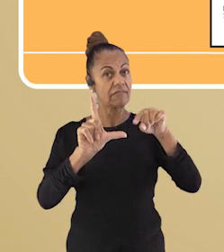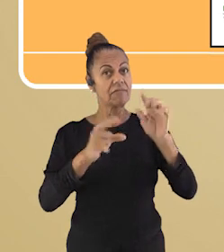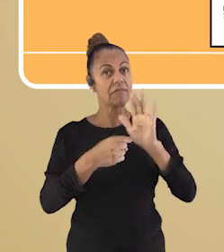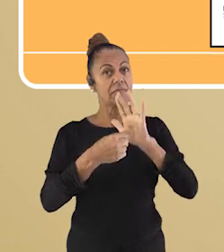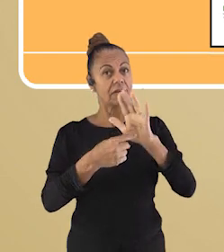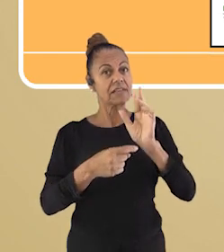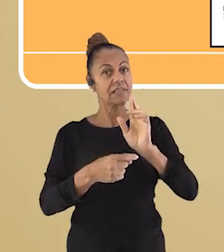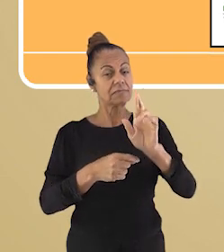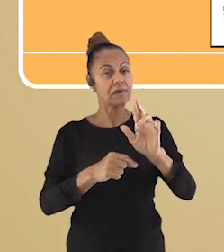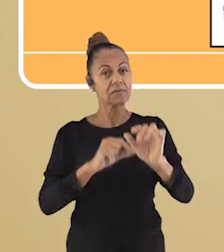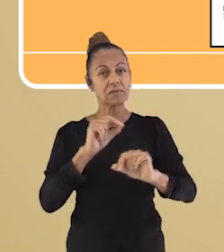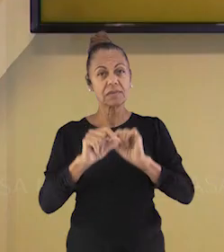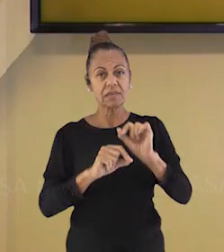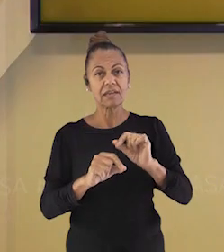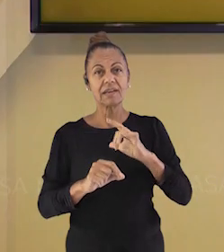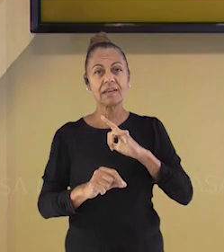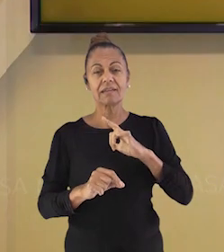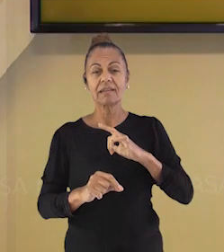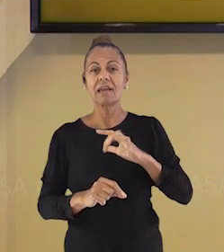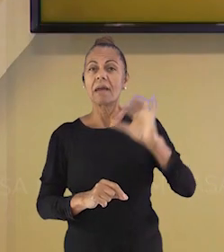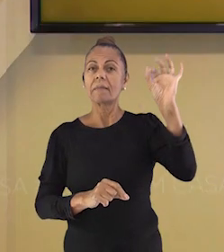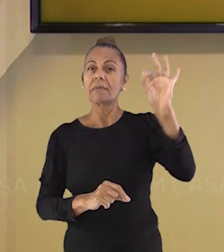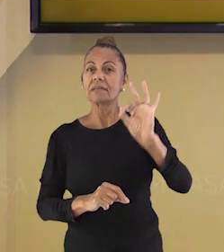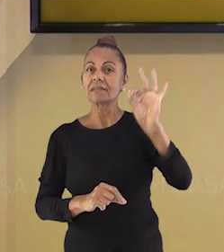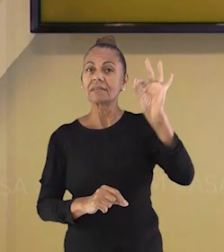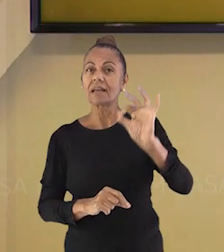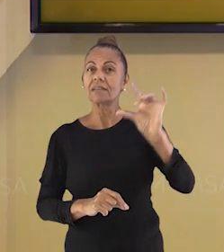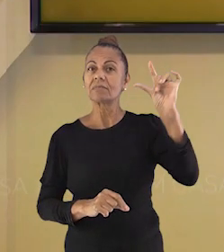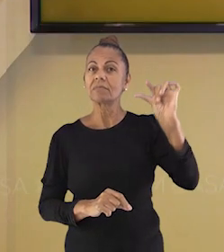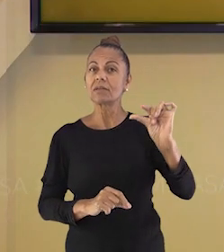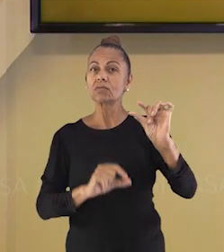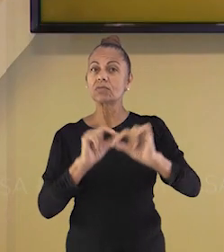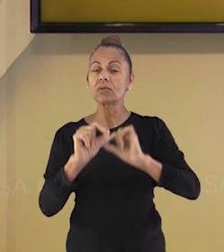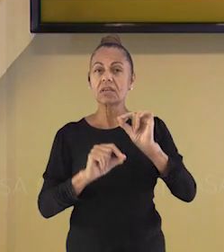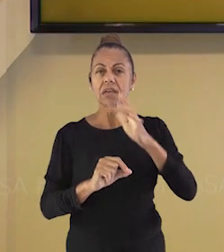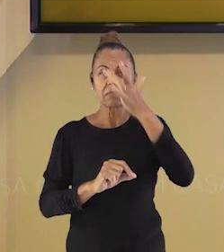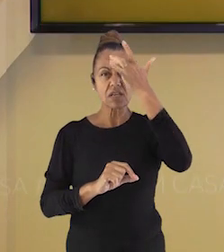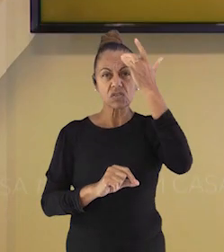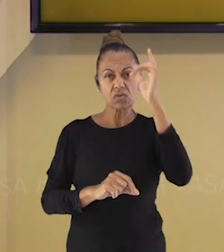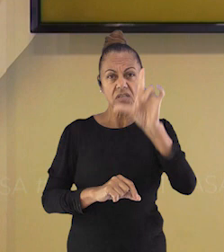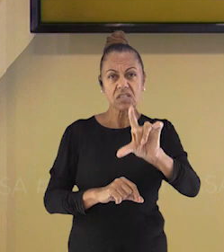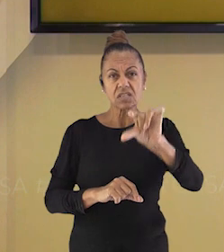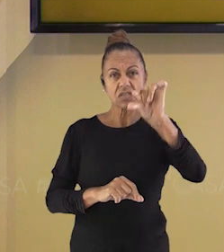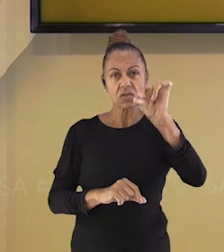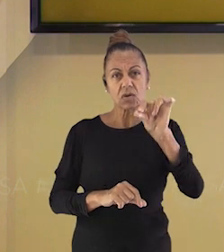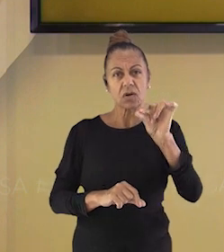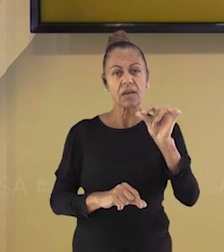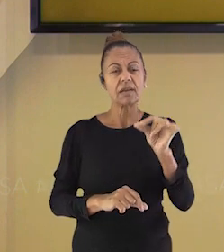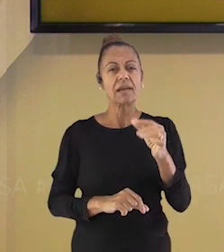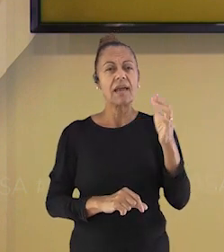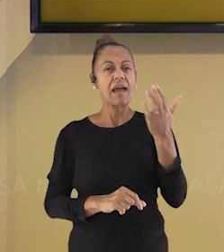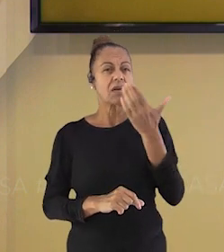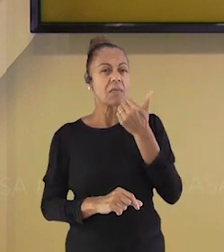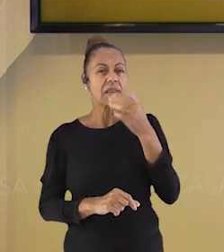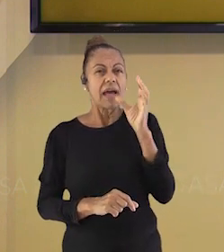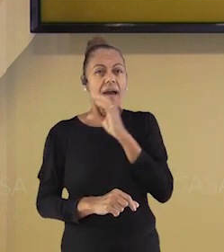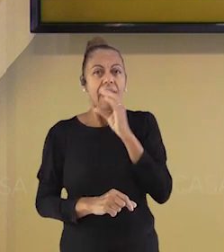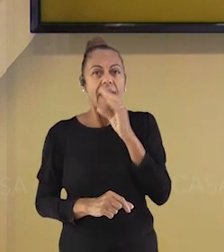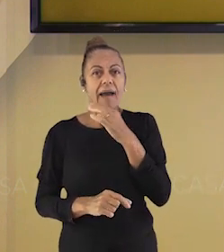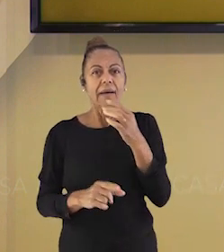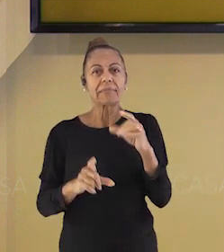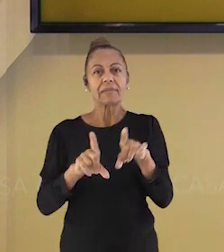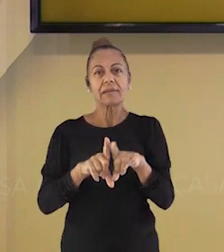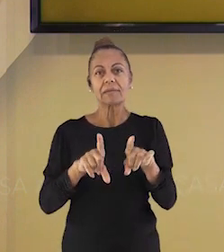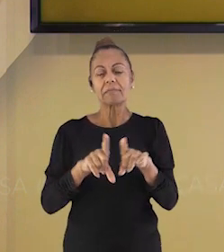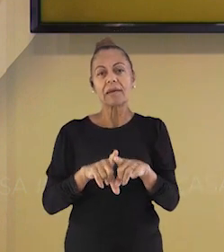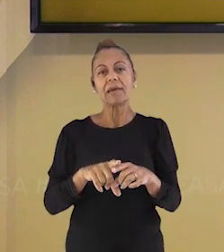nos mostra as respostas. Temos as duas porcentagens menores, representando pessoas que optam por alimentos